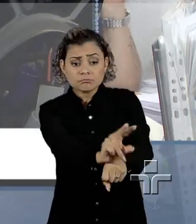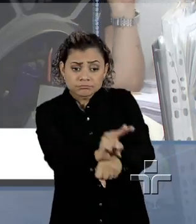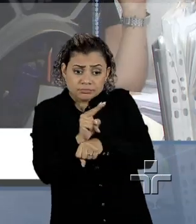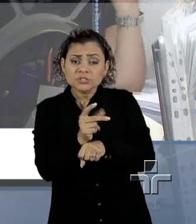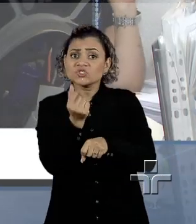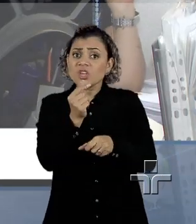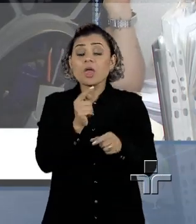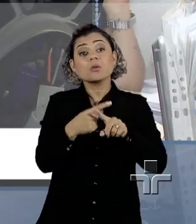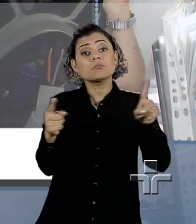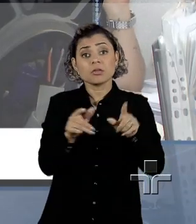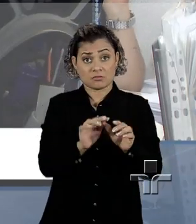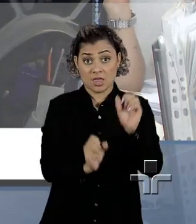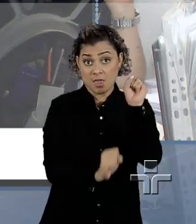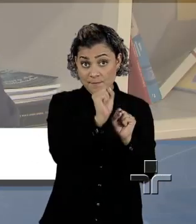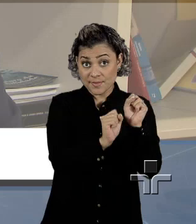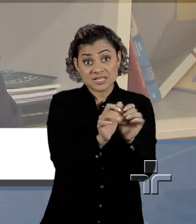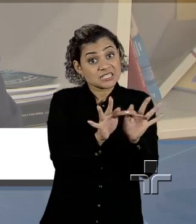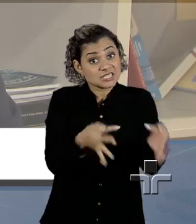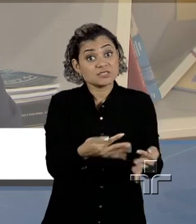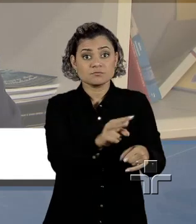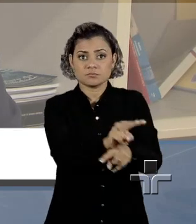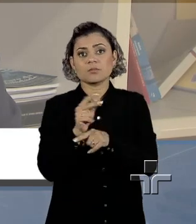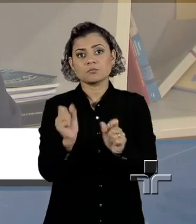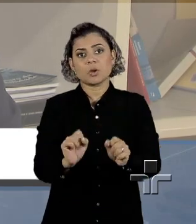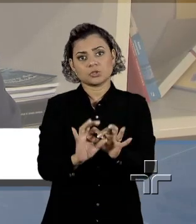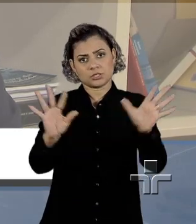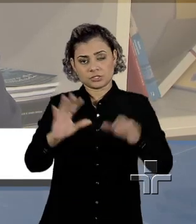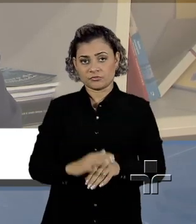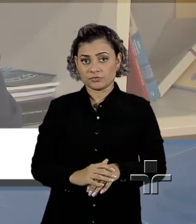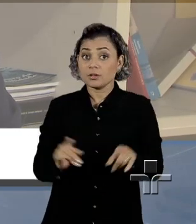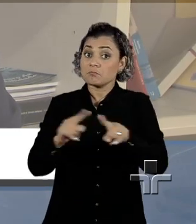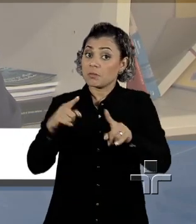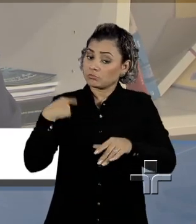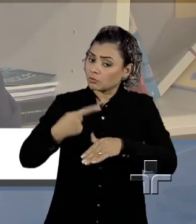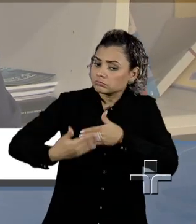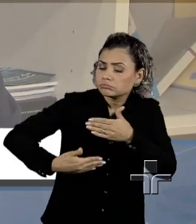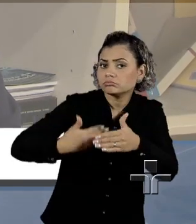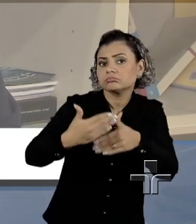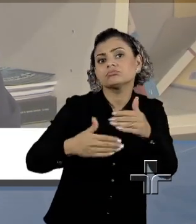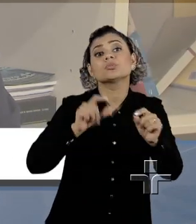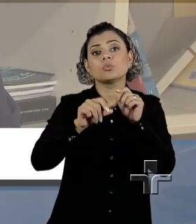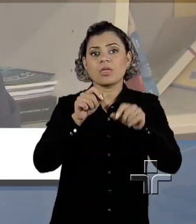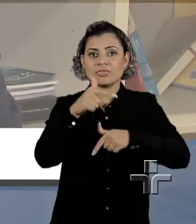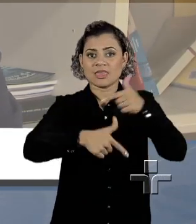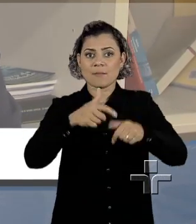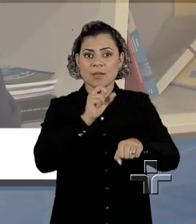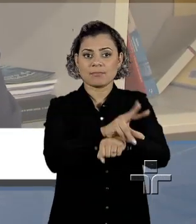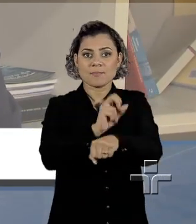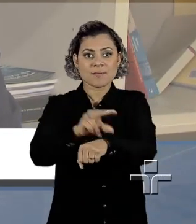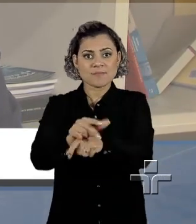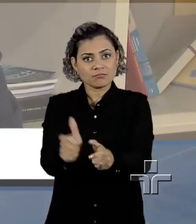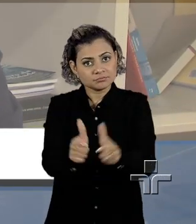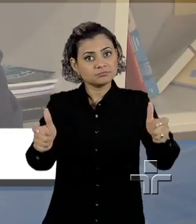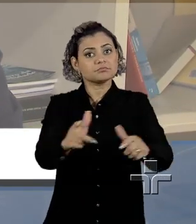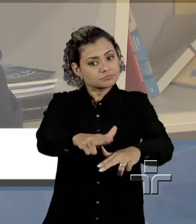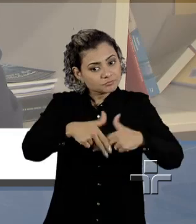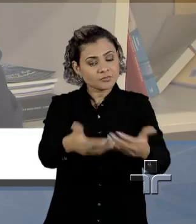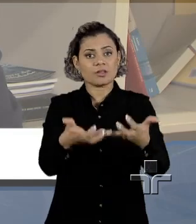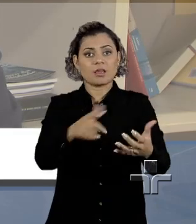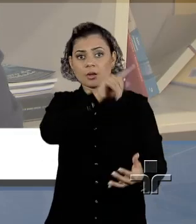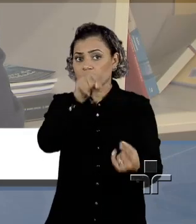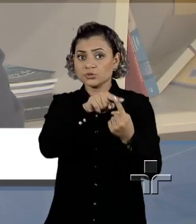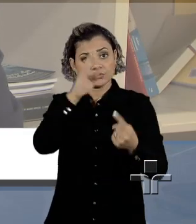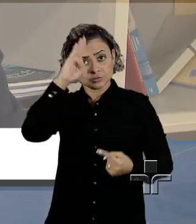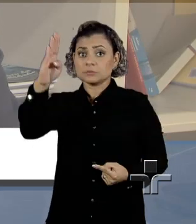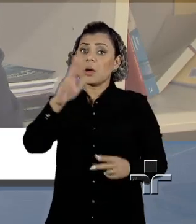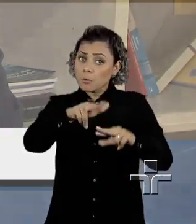criando uma empresa simples de crédito. Nós vamos caminhar, de uma certa forma, para a geração de empregos. É nesse sentido, principalmente,